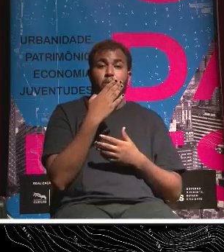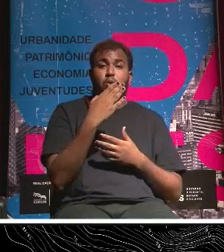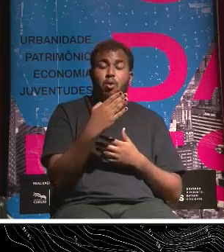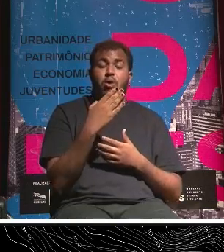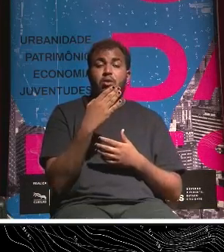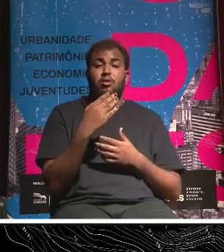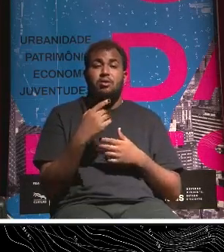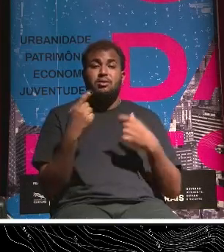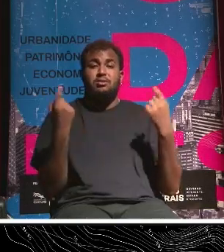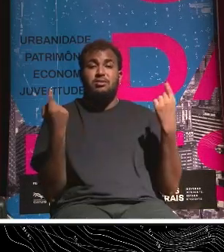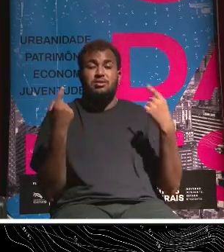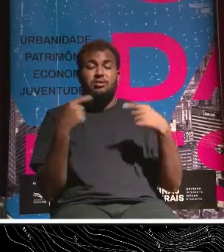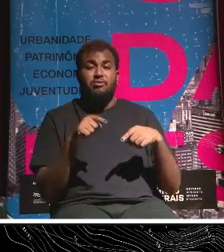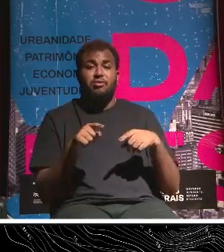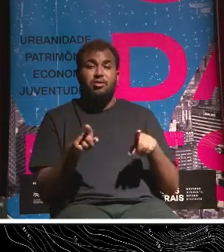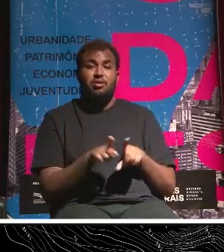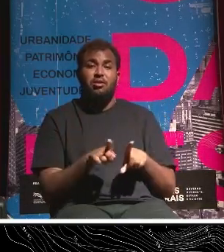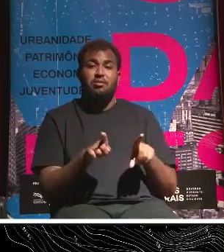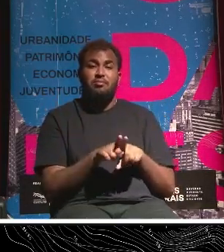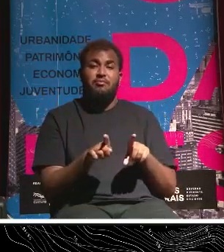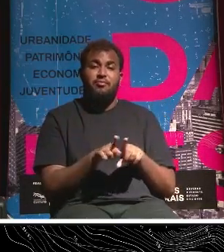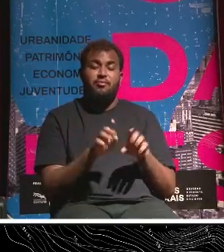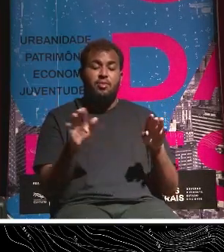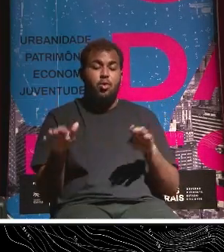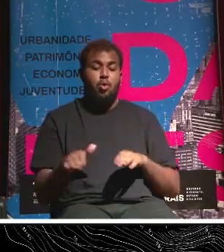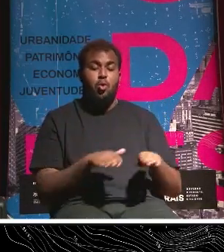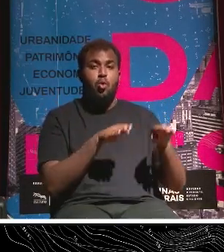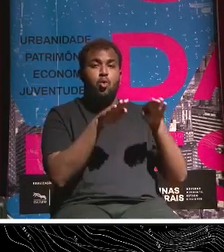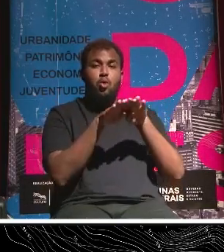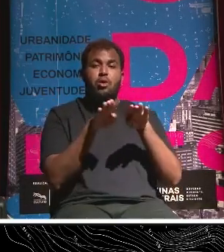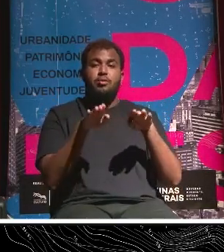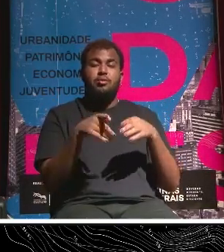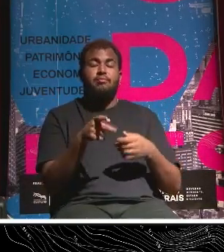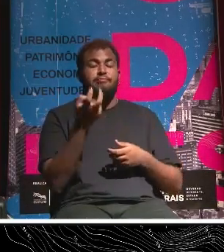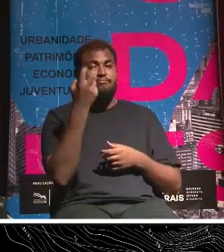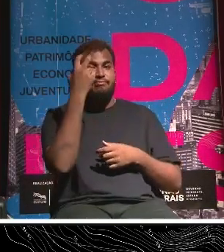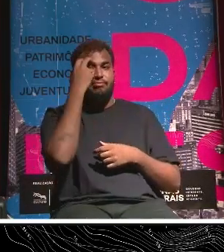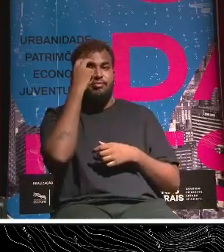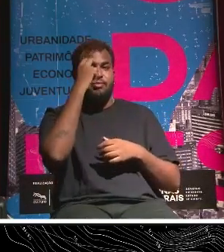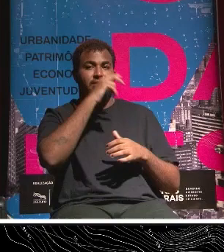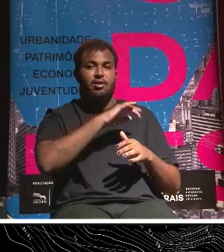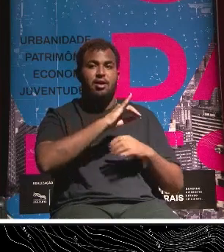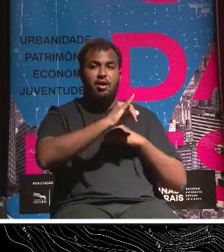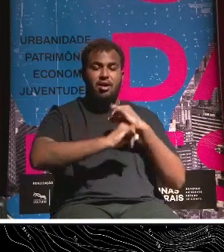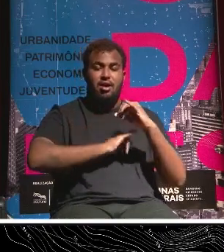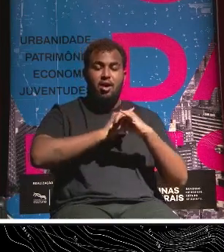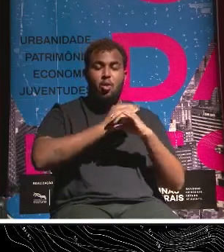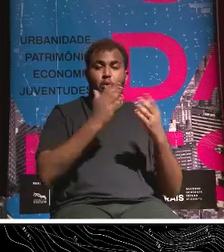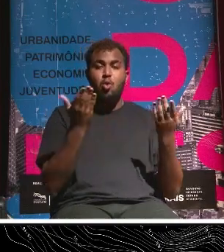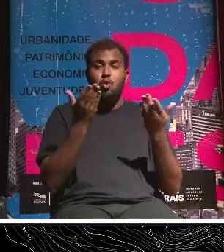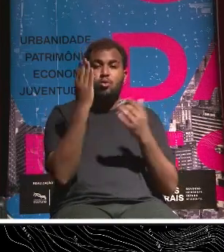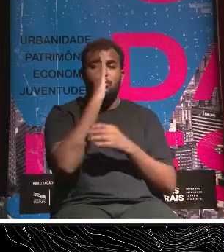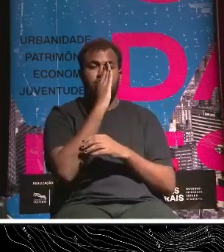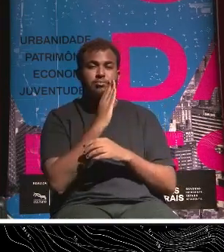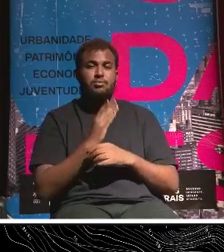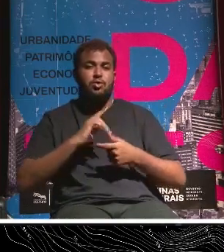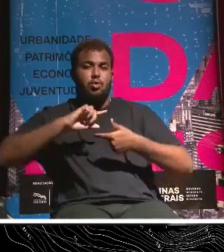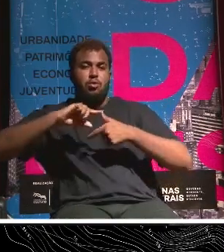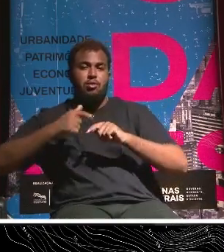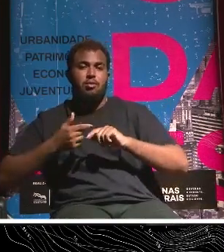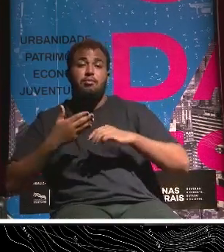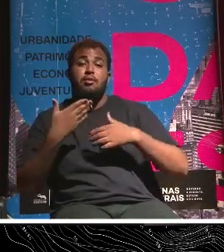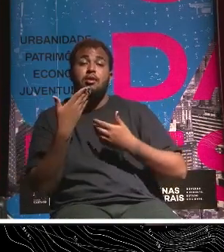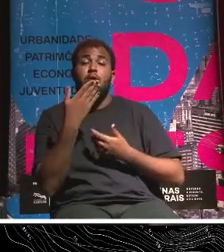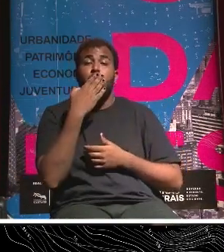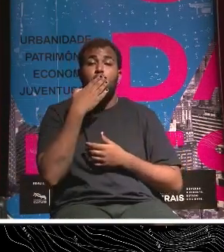cultural e da regulação das culturas digitais no Brasil contemporâneo? Quais as perspectivas